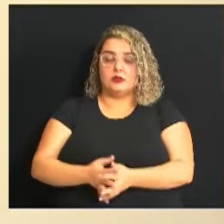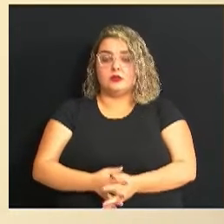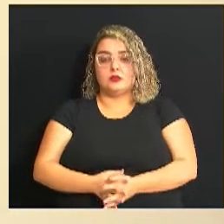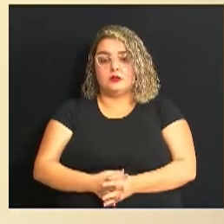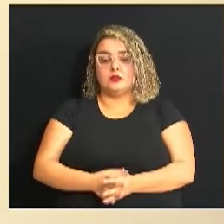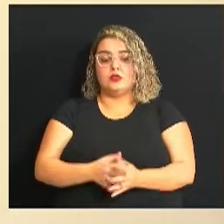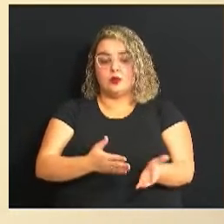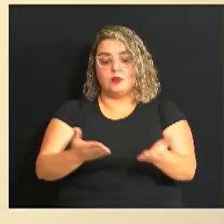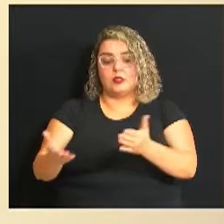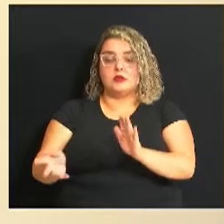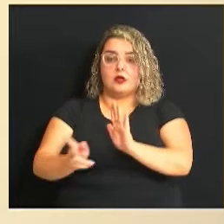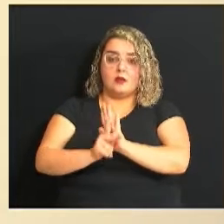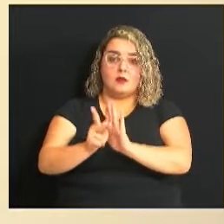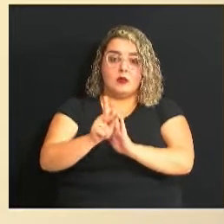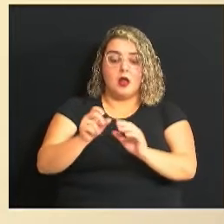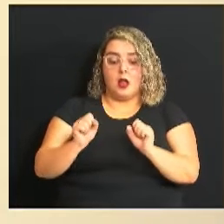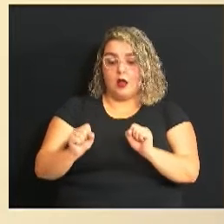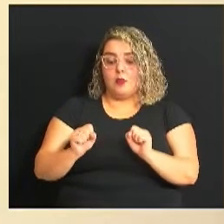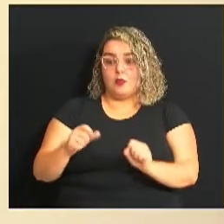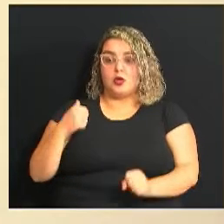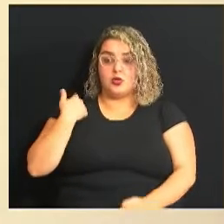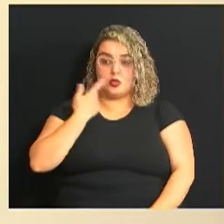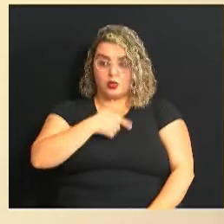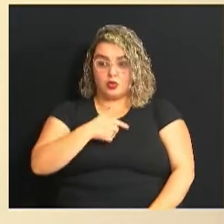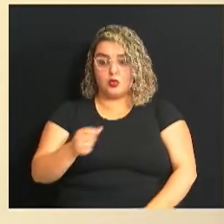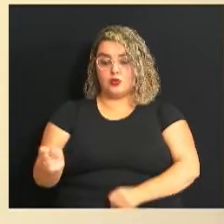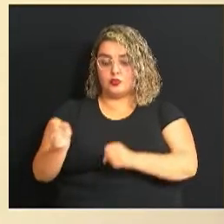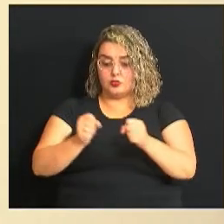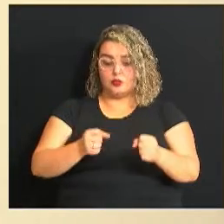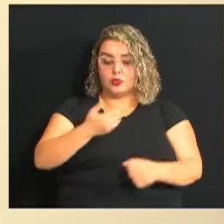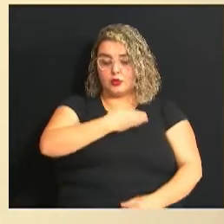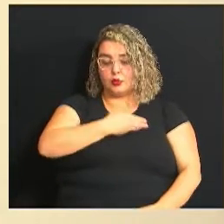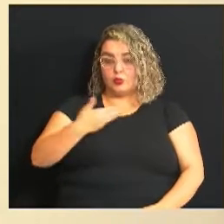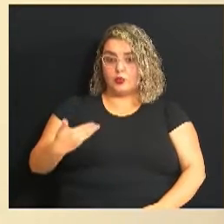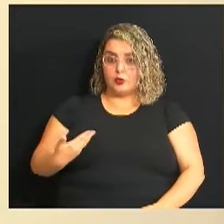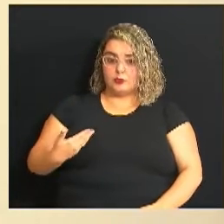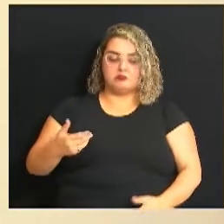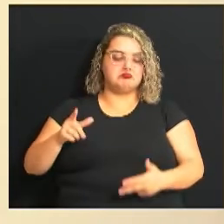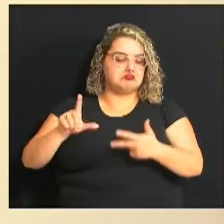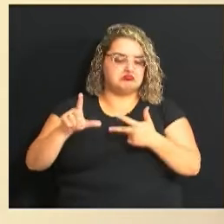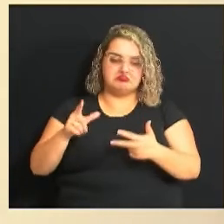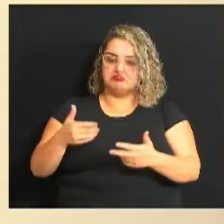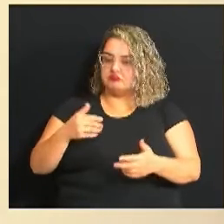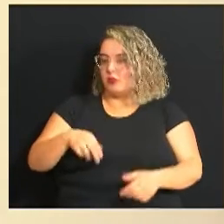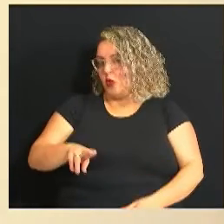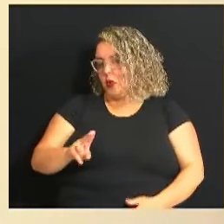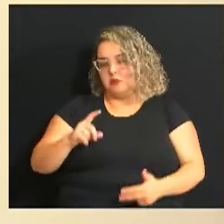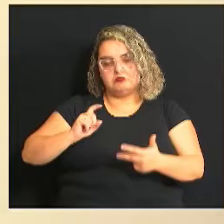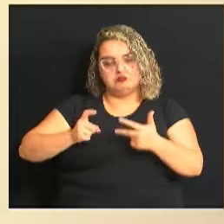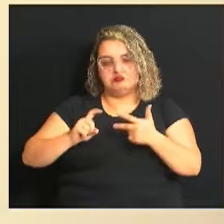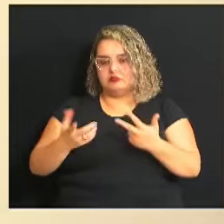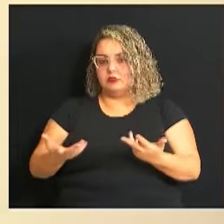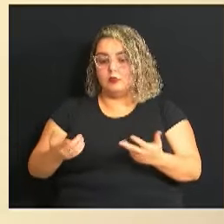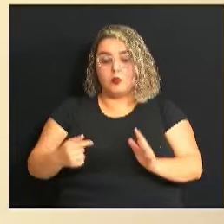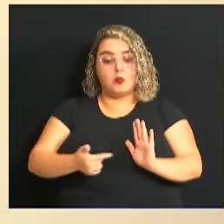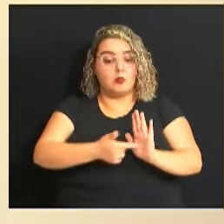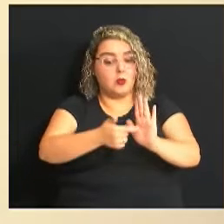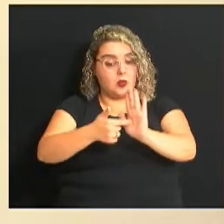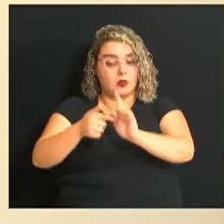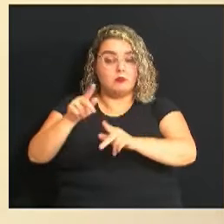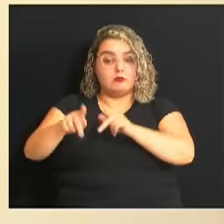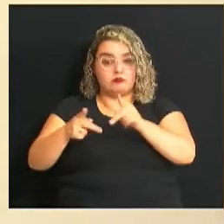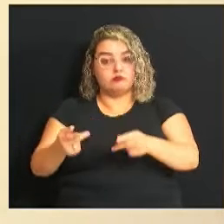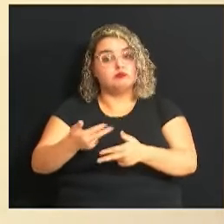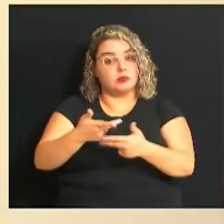um projeto para que a gente possa, nós enquanto poder público, seja legislativo, seja executivo, sinalizar para a população uma coisa